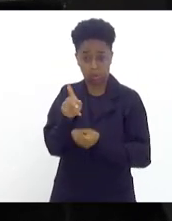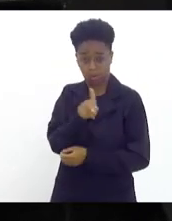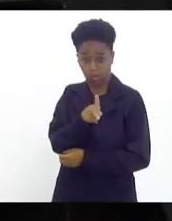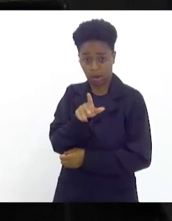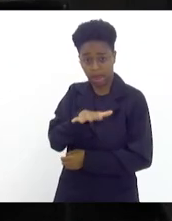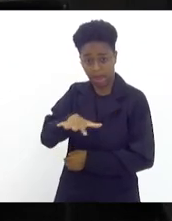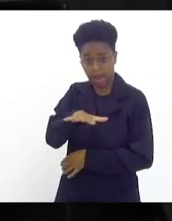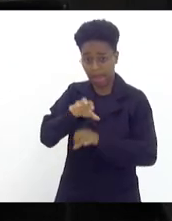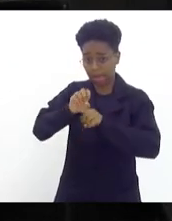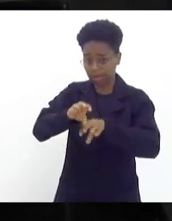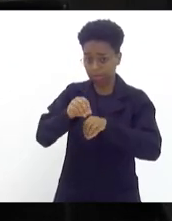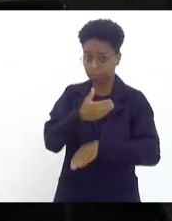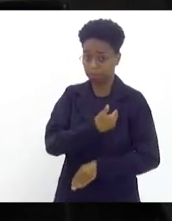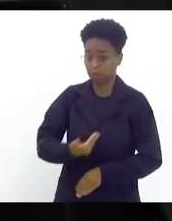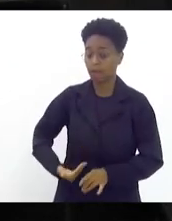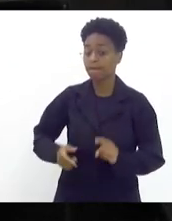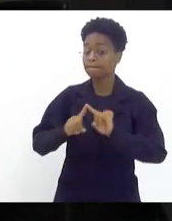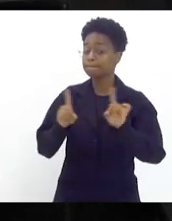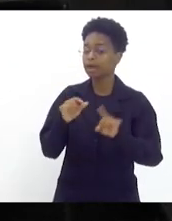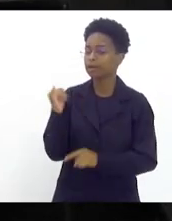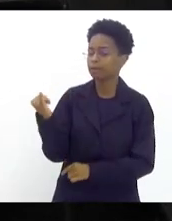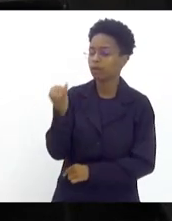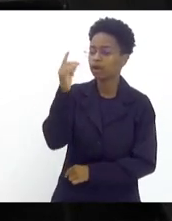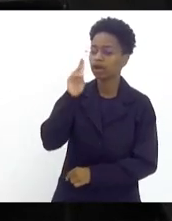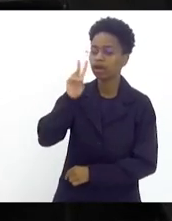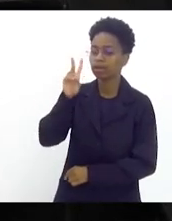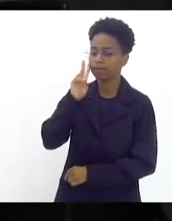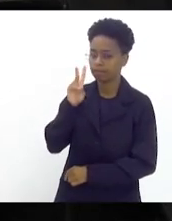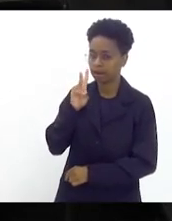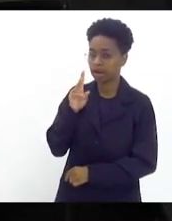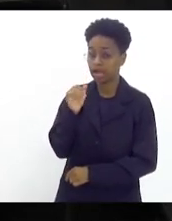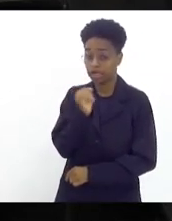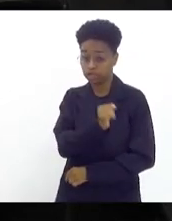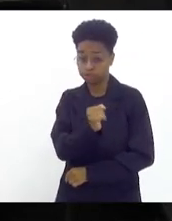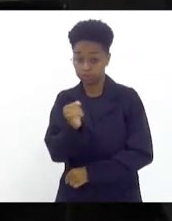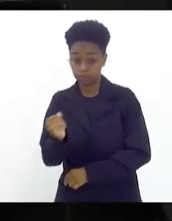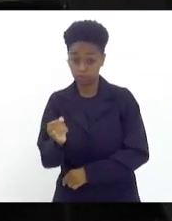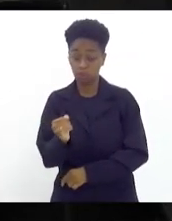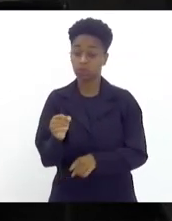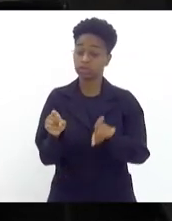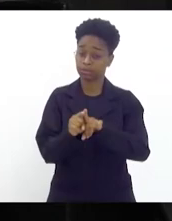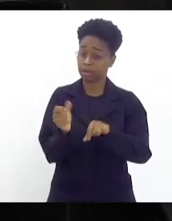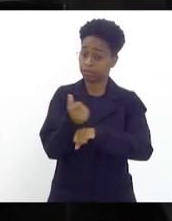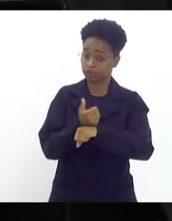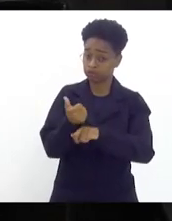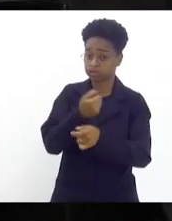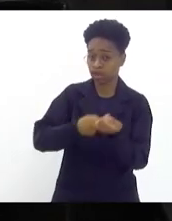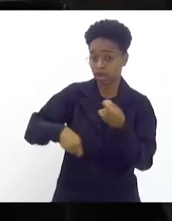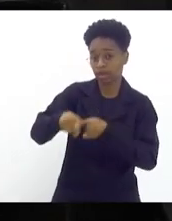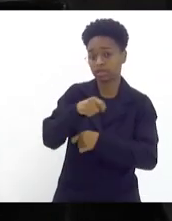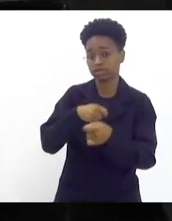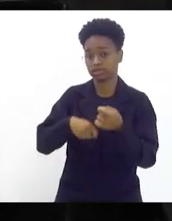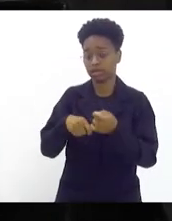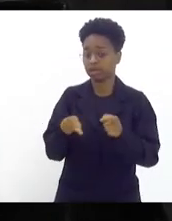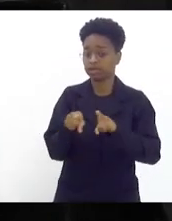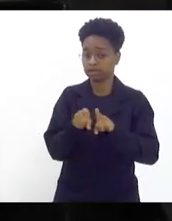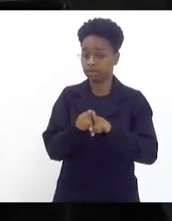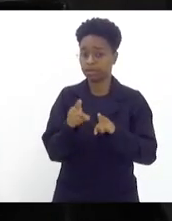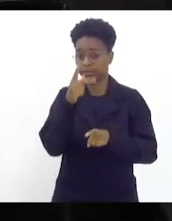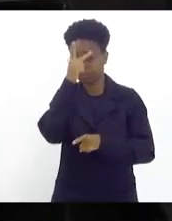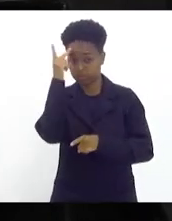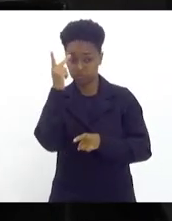mas é importante lembrar dos inspetores de alunos dos profissionais administrativos dos